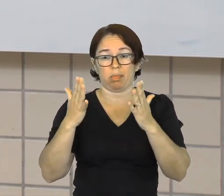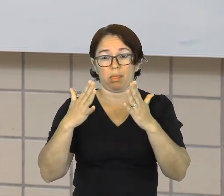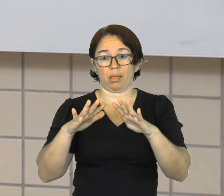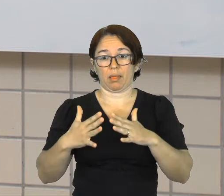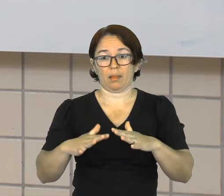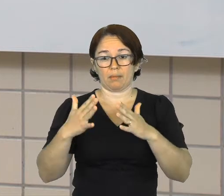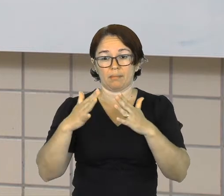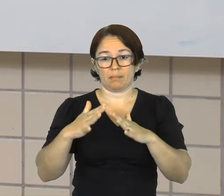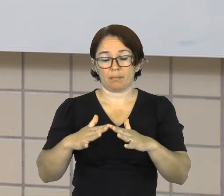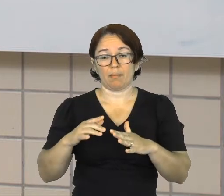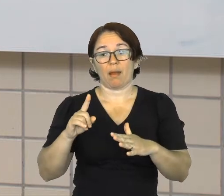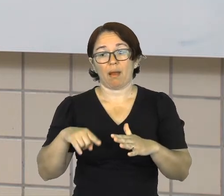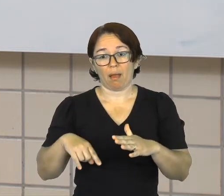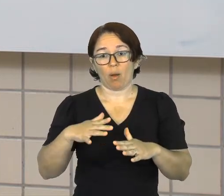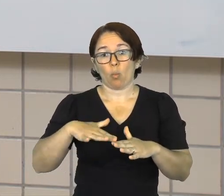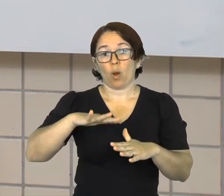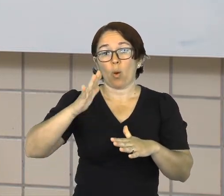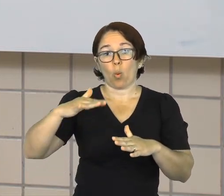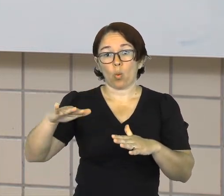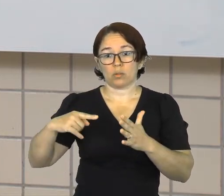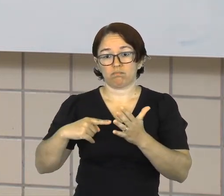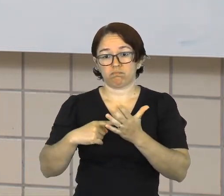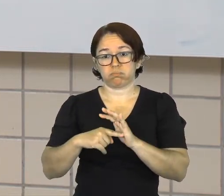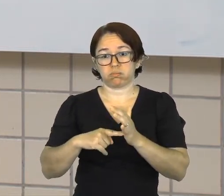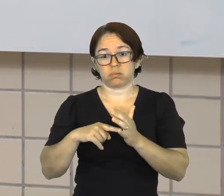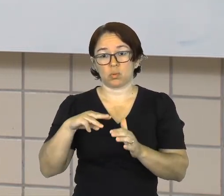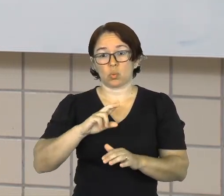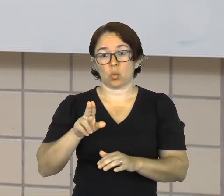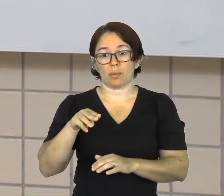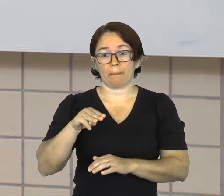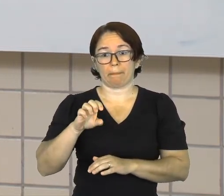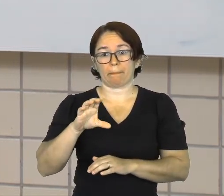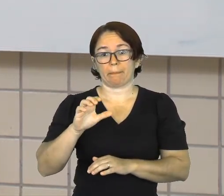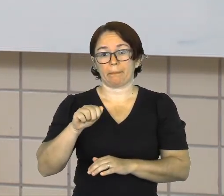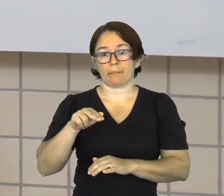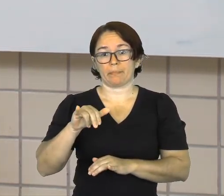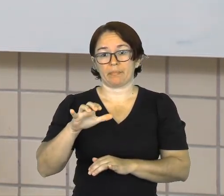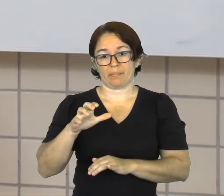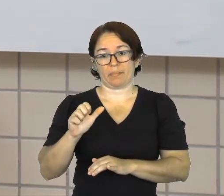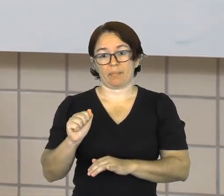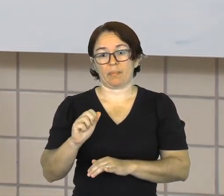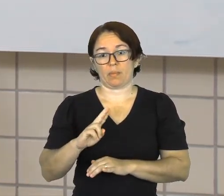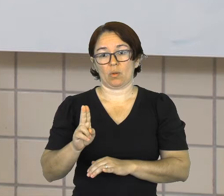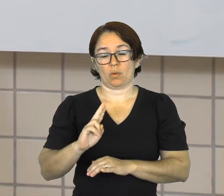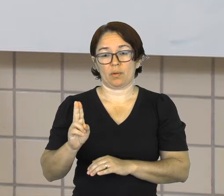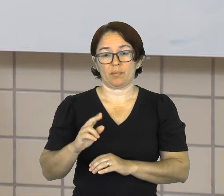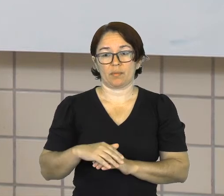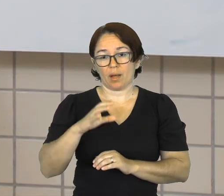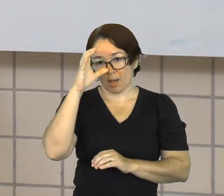mecânica. Entenderam aí? Puderam entender a diferença? Né? A gente já falou sobre as ondas